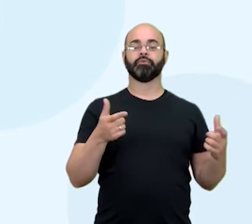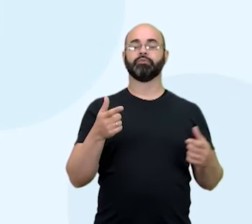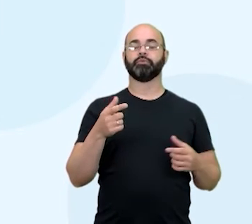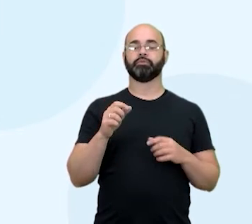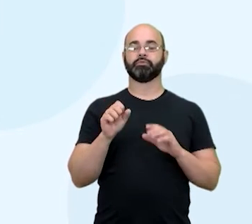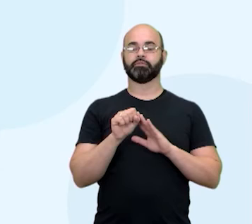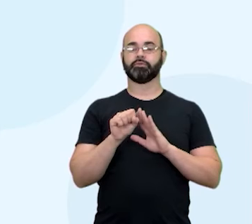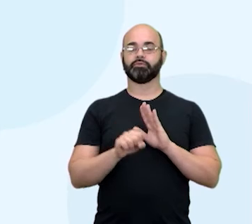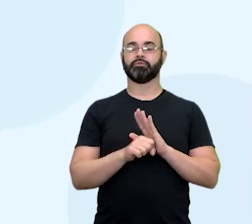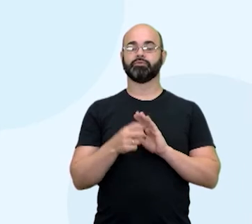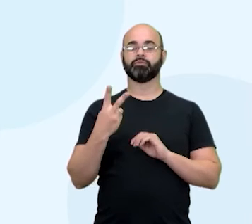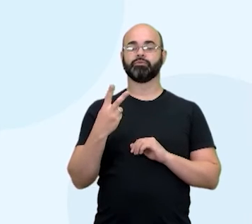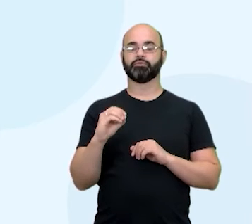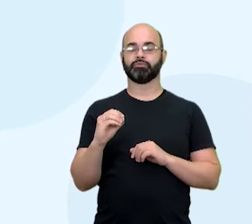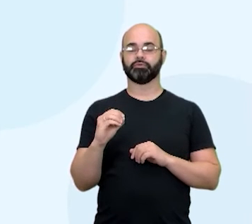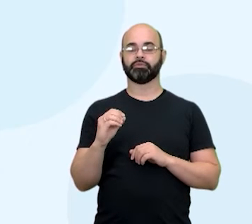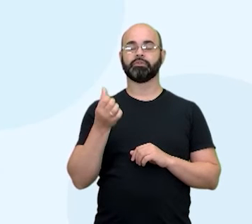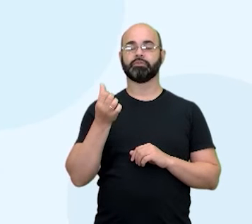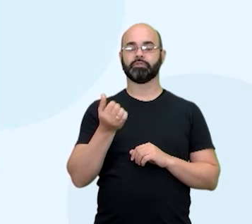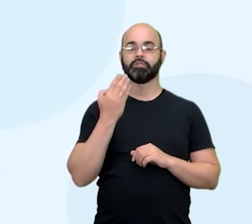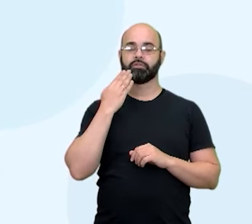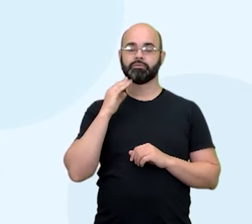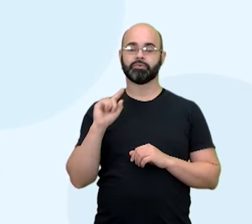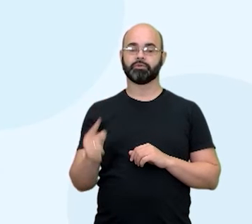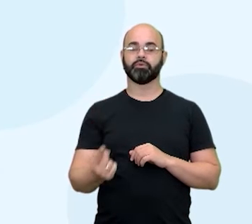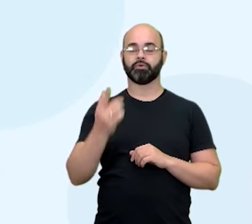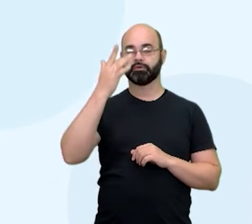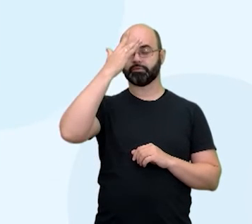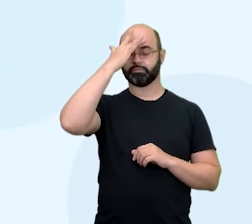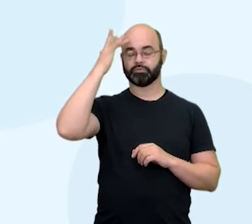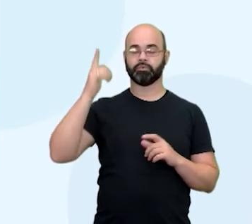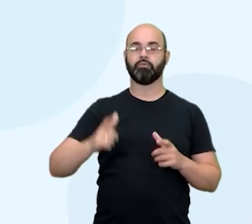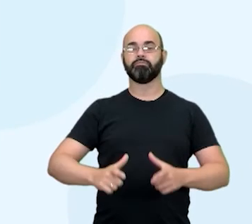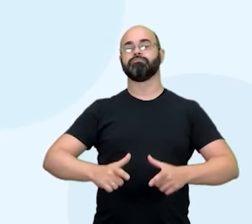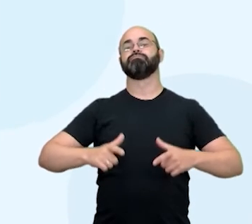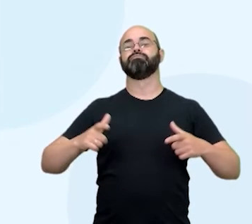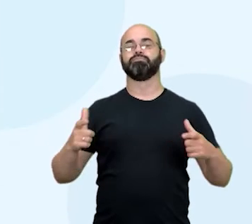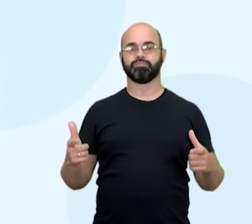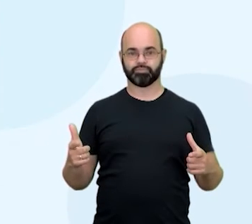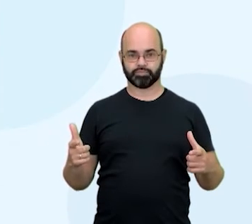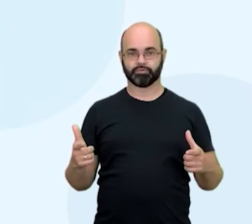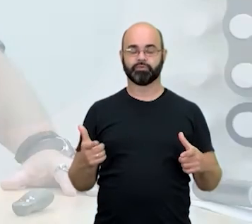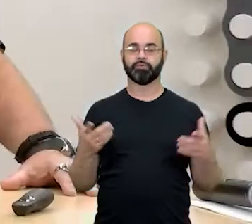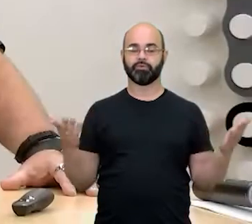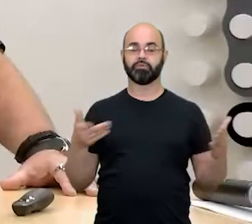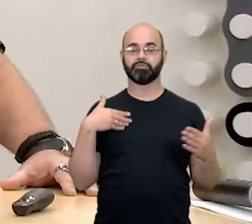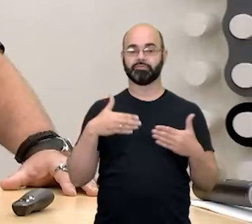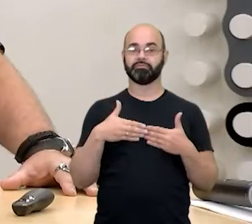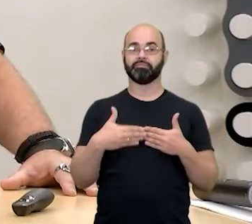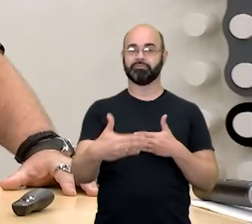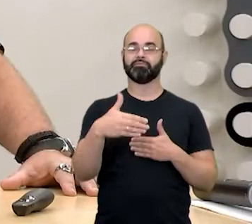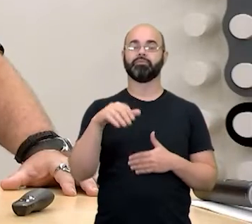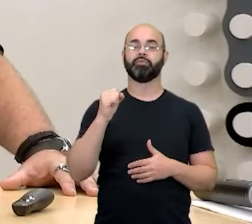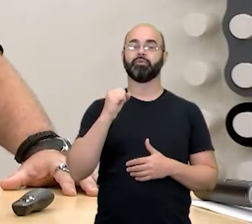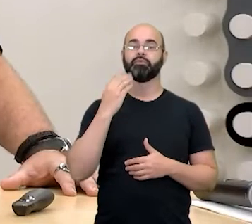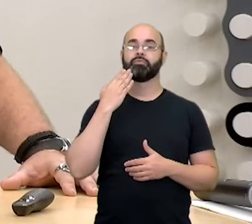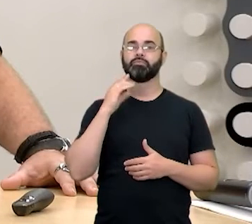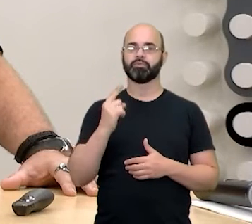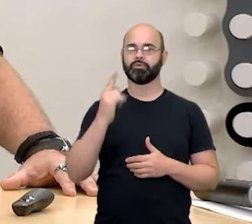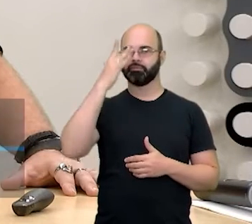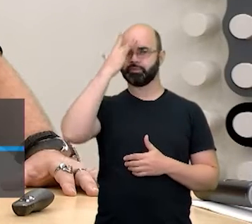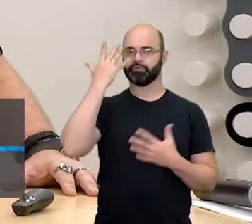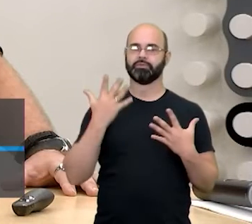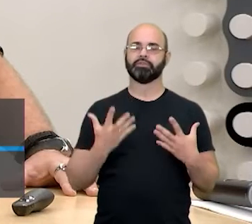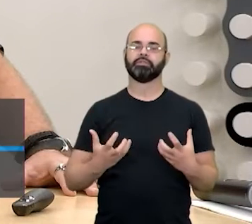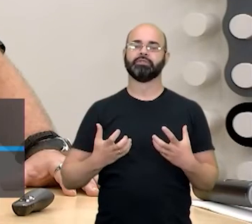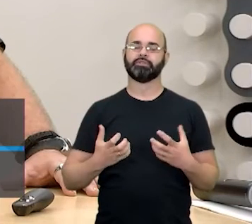6 bilhões de habitantes, né? E nós já sabemos que ele já está chegando aí a 8 bilhões de habitantes, né?